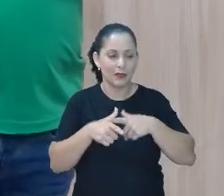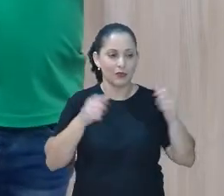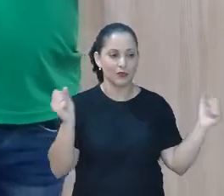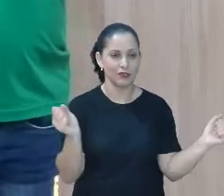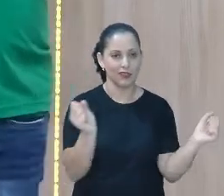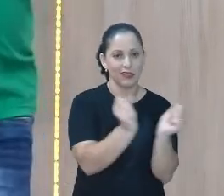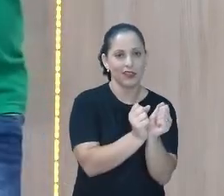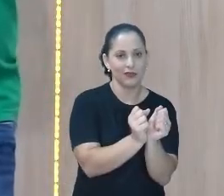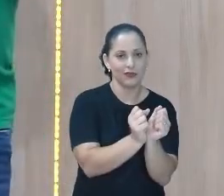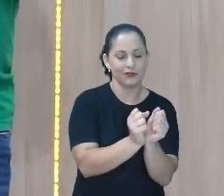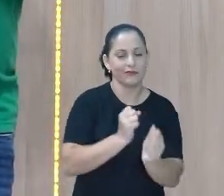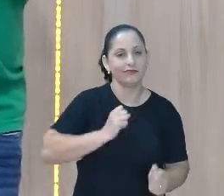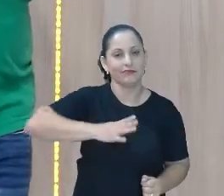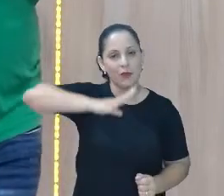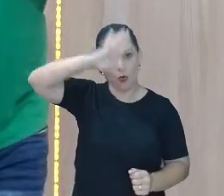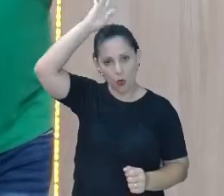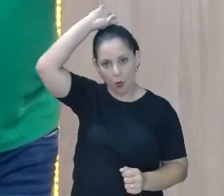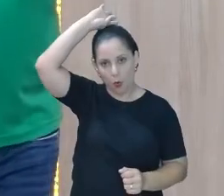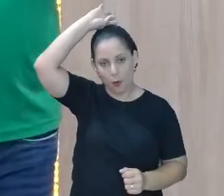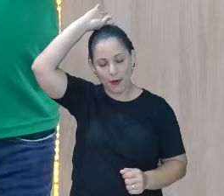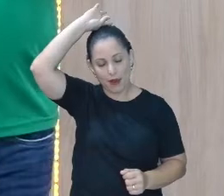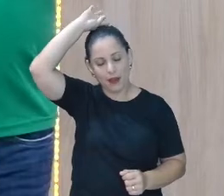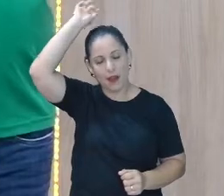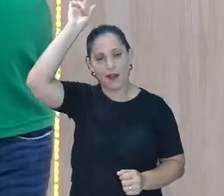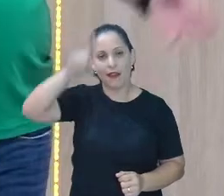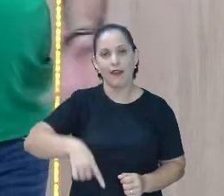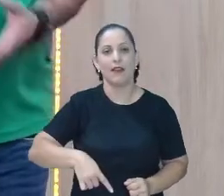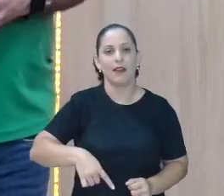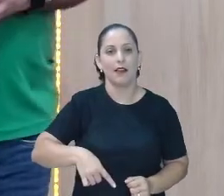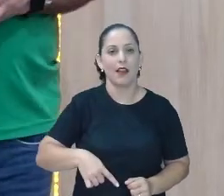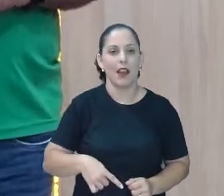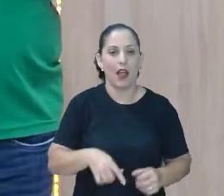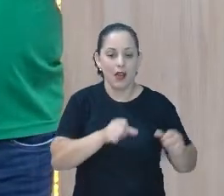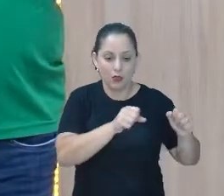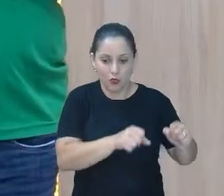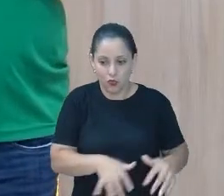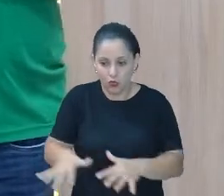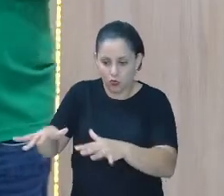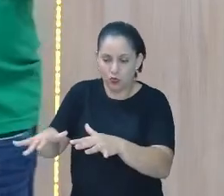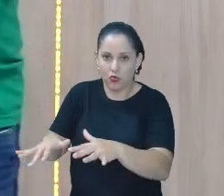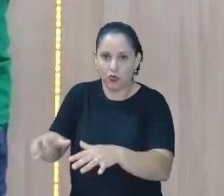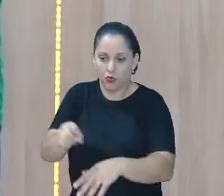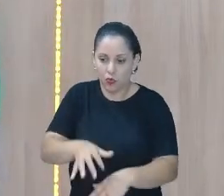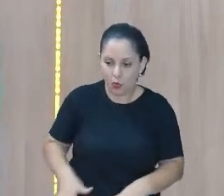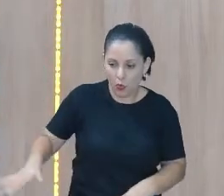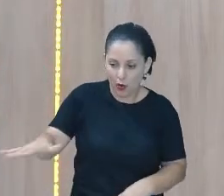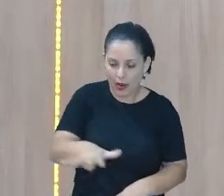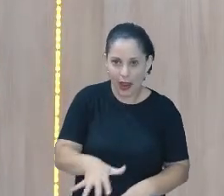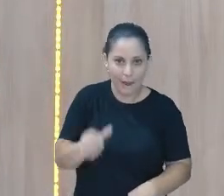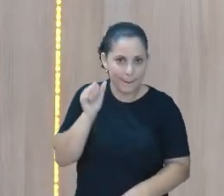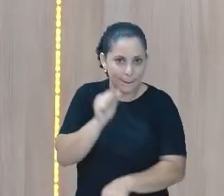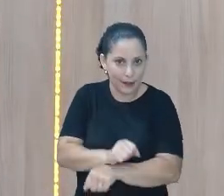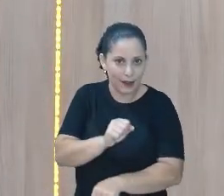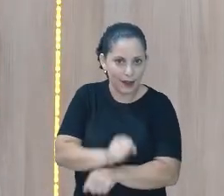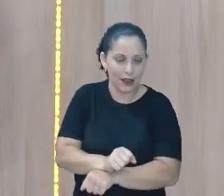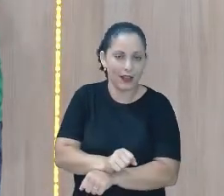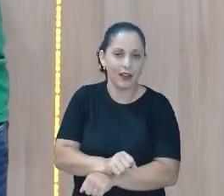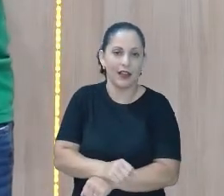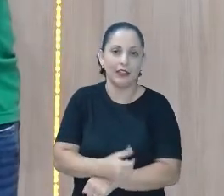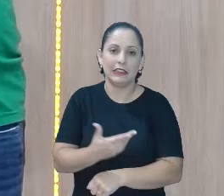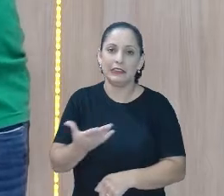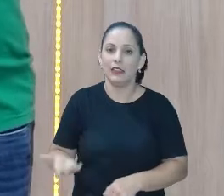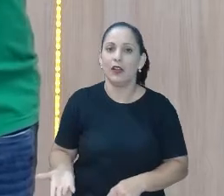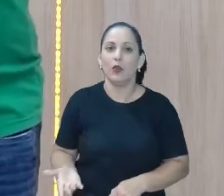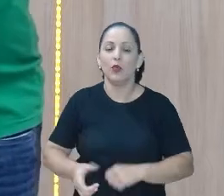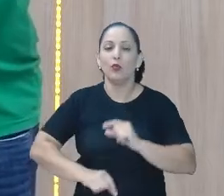na medida que Roma passou a não conquistar mais territórios, passou também a não obter mais escravos.